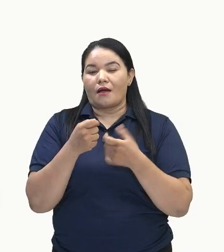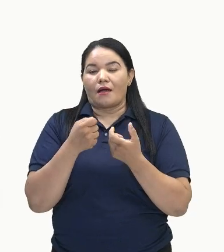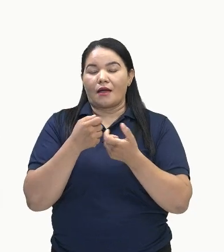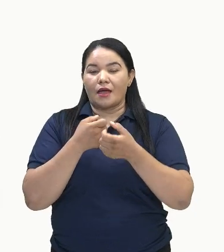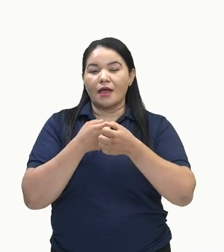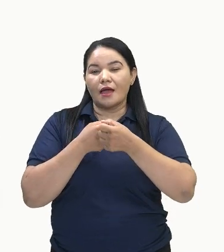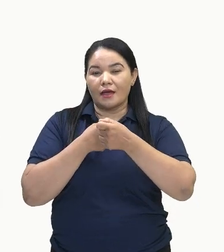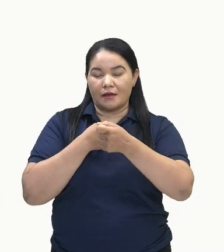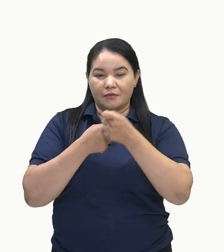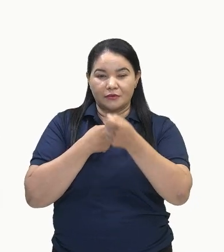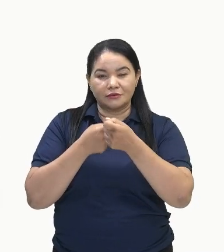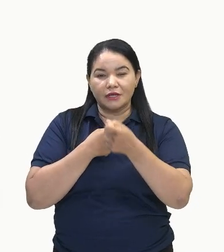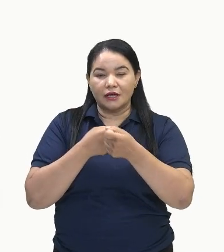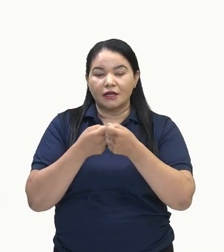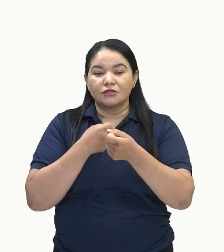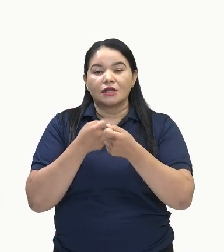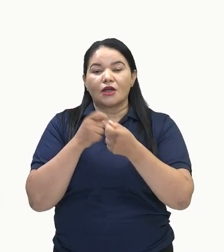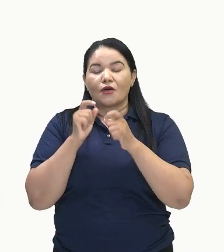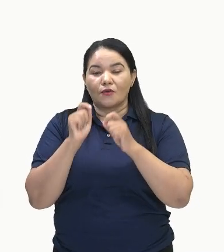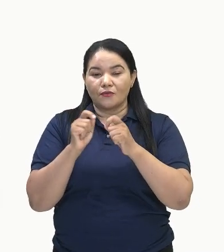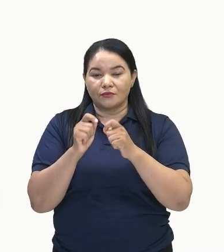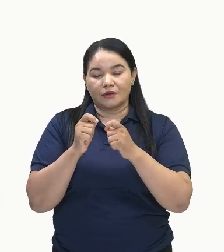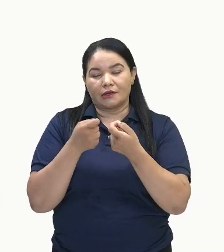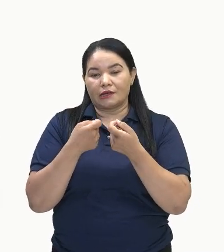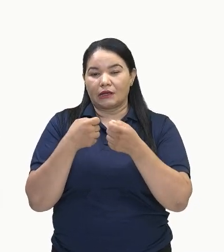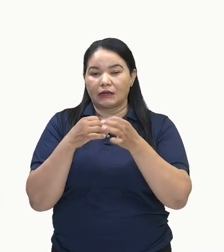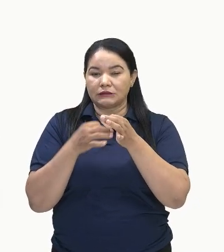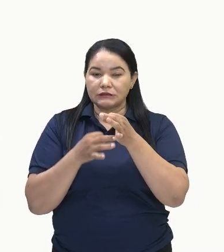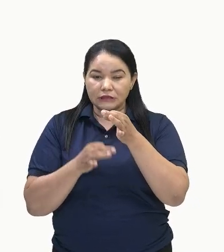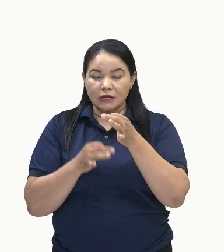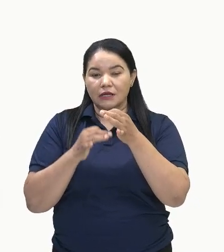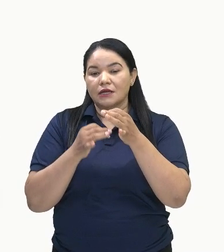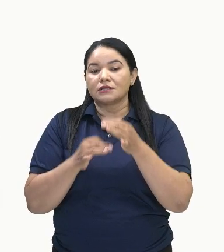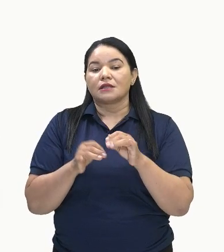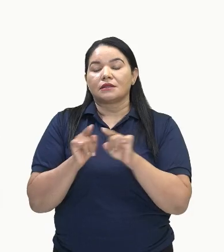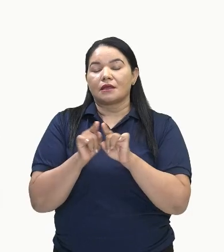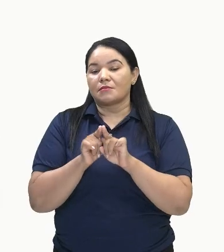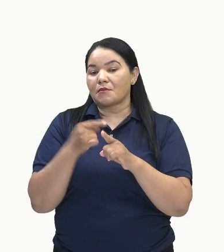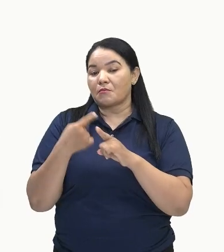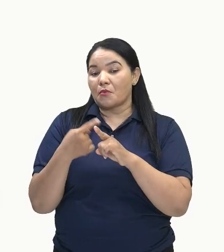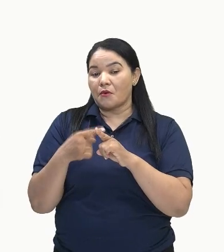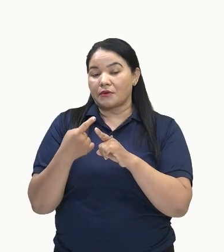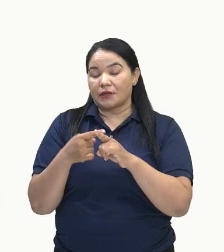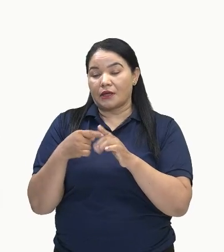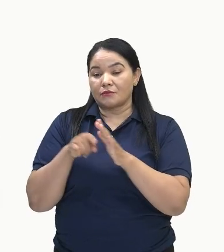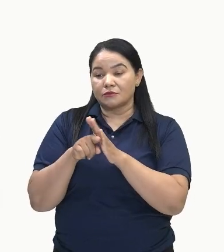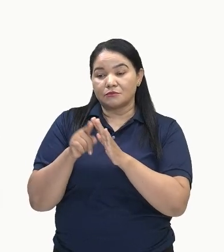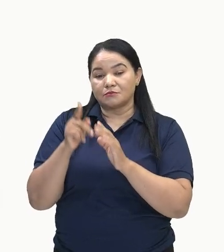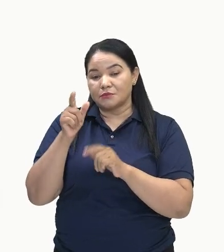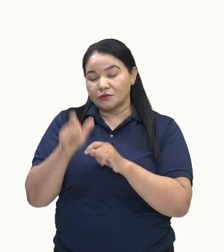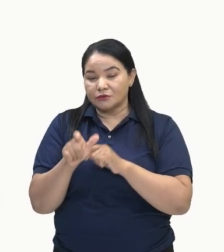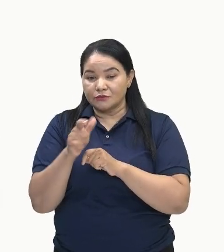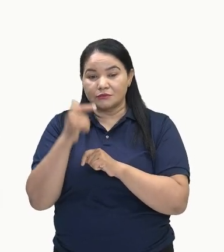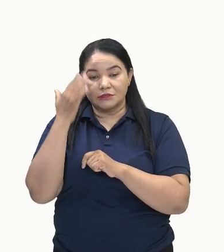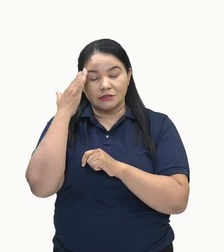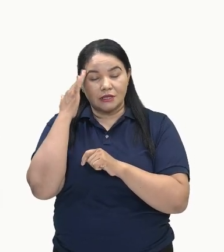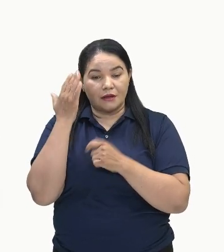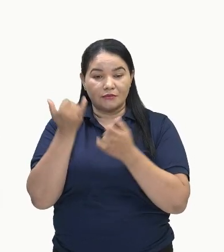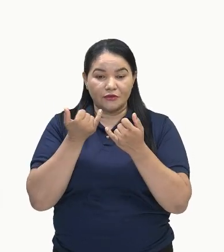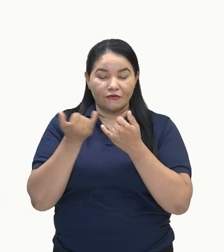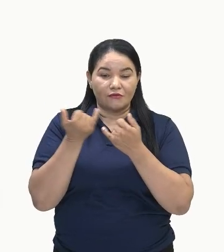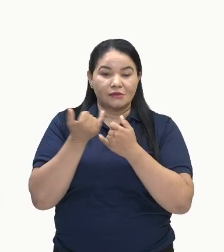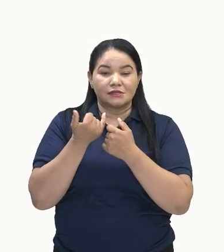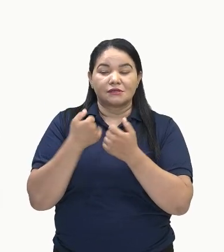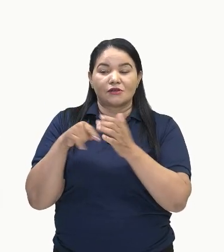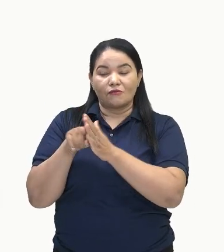assunto, ela vai buscar entrevistados, né, para complementar as